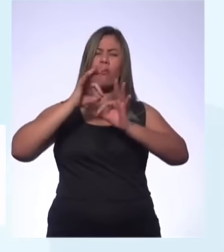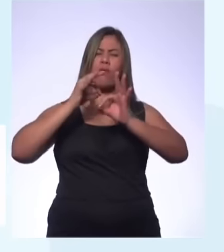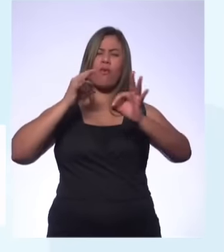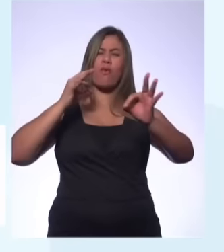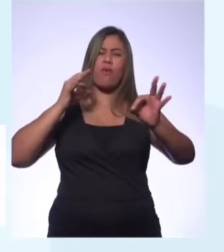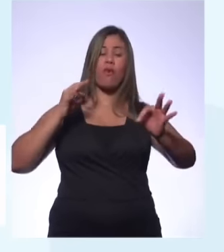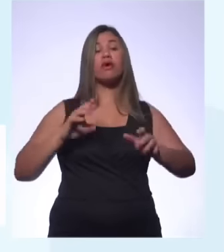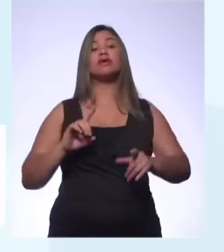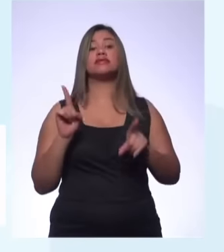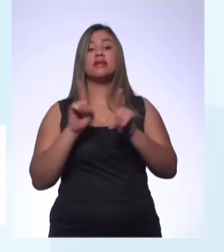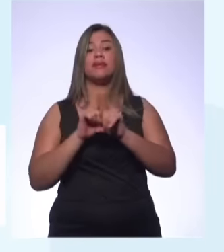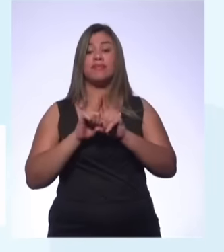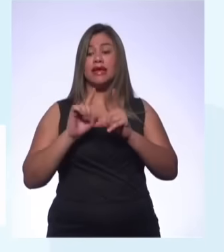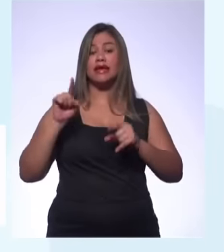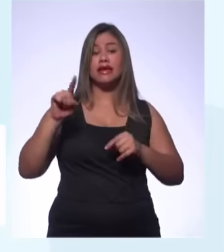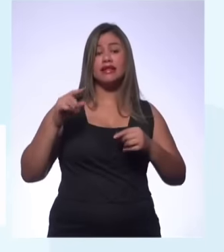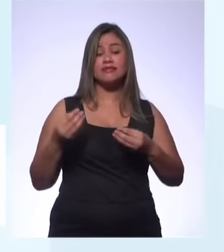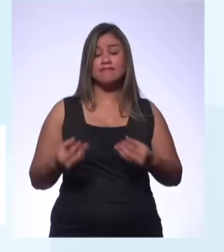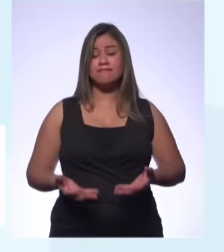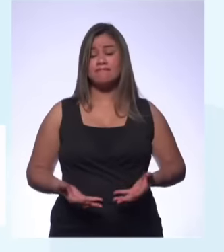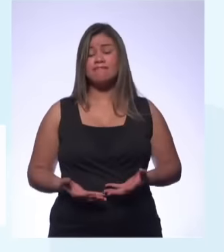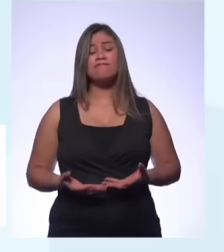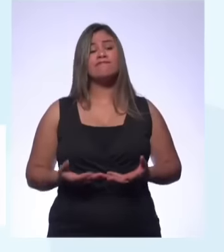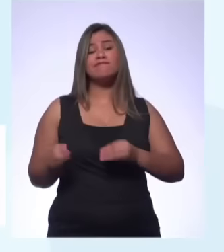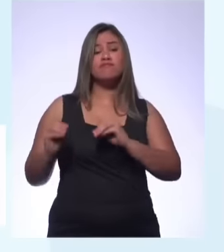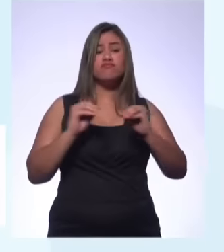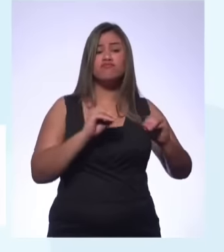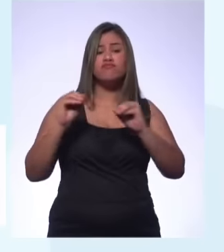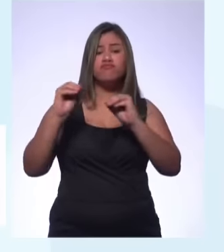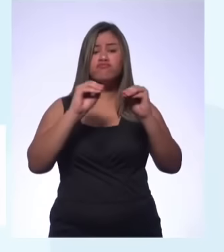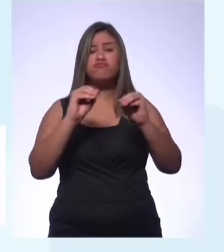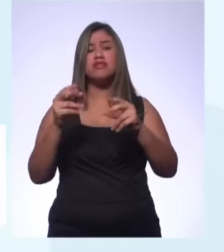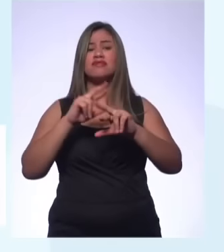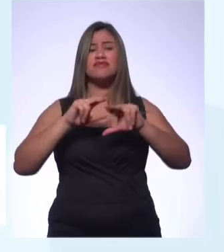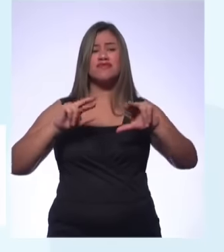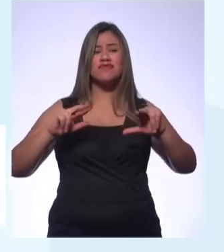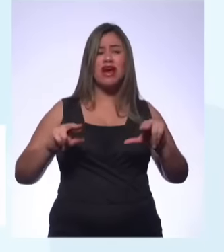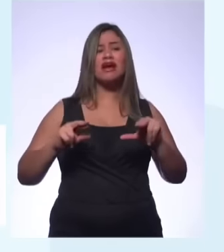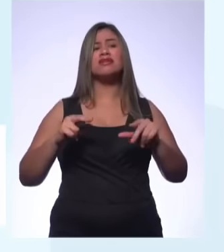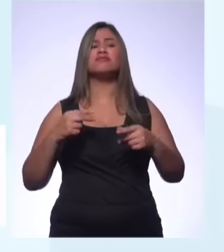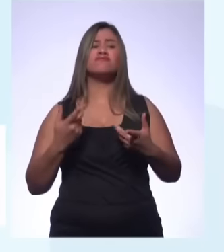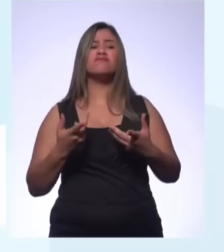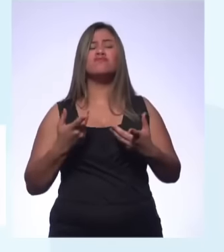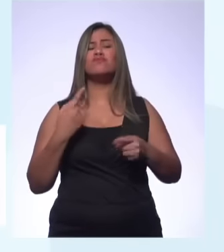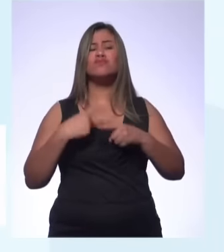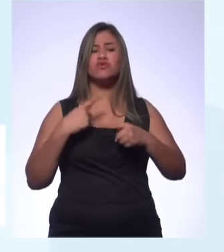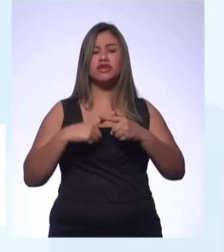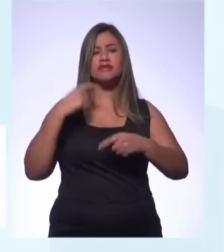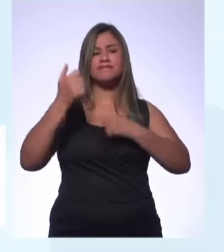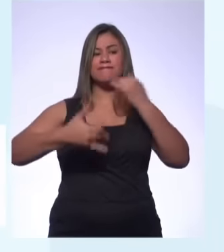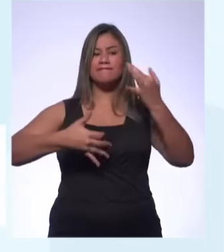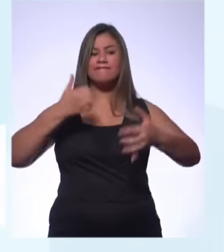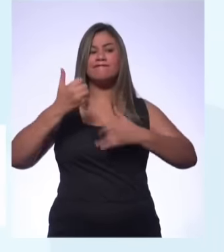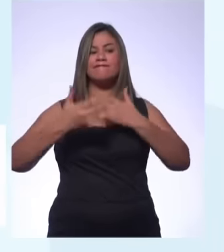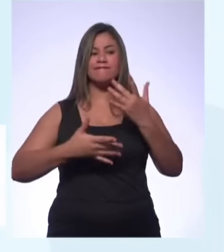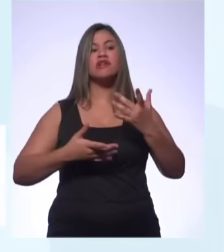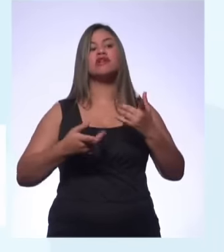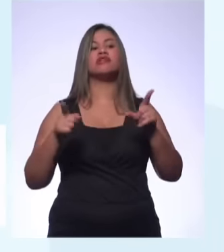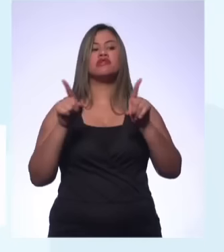enfrentar as incertezas dessas jornadas, no contexto das dinâmicas de circulação de produtos